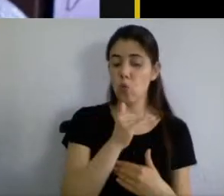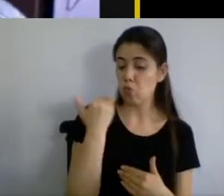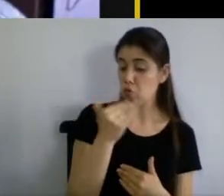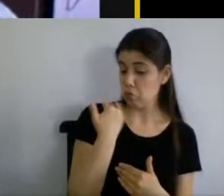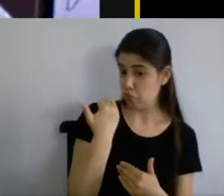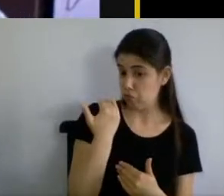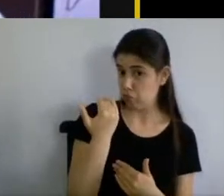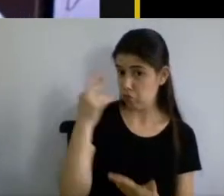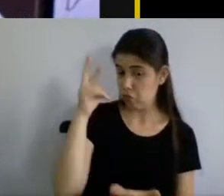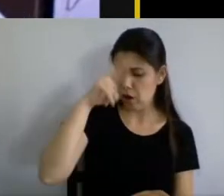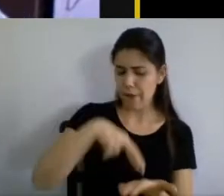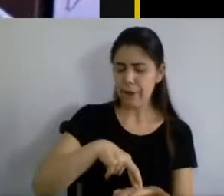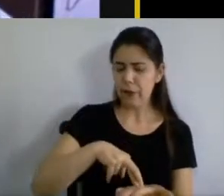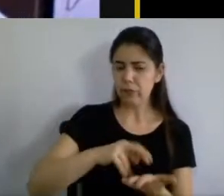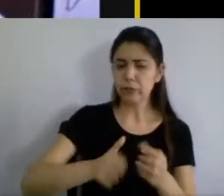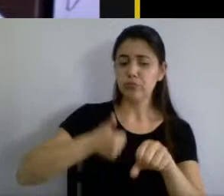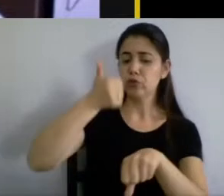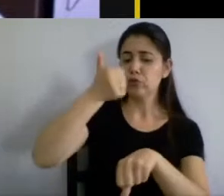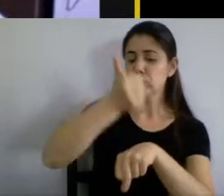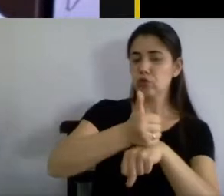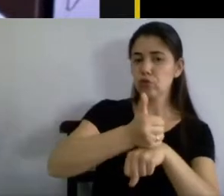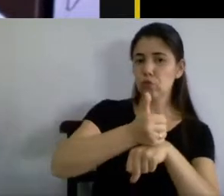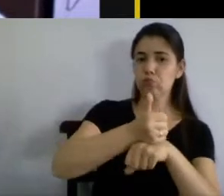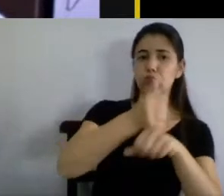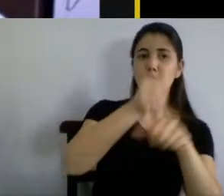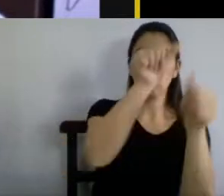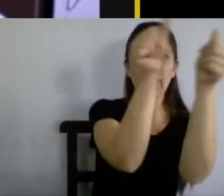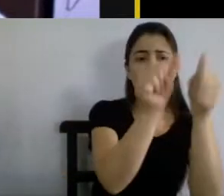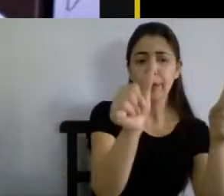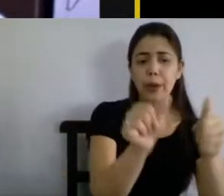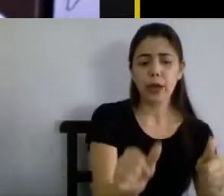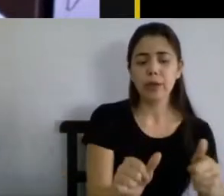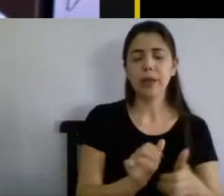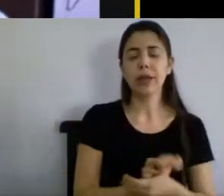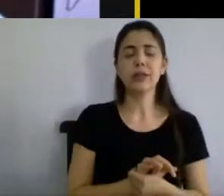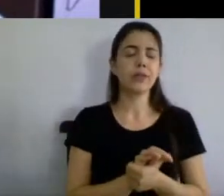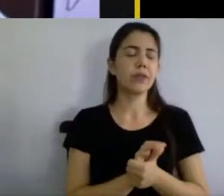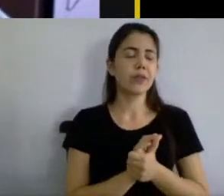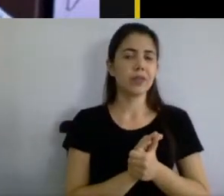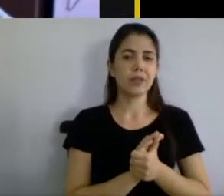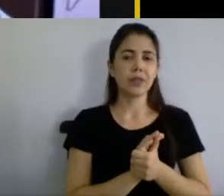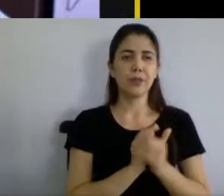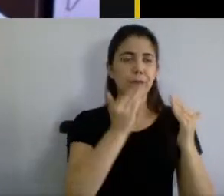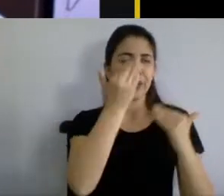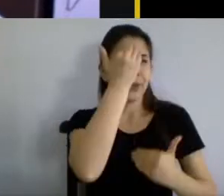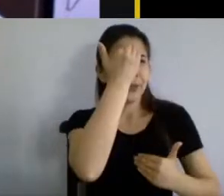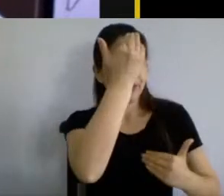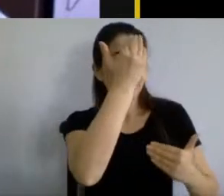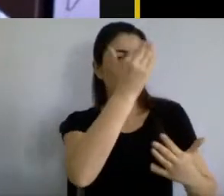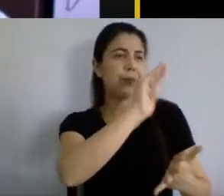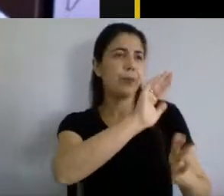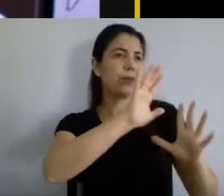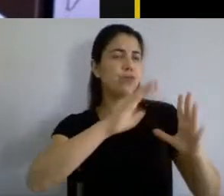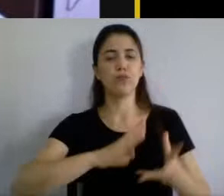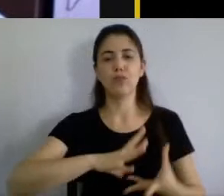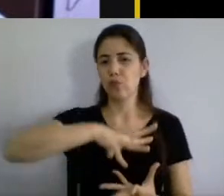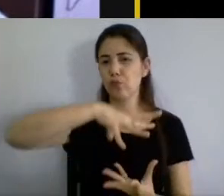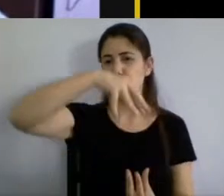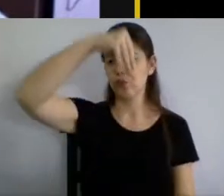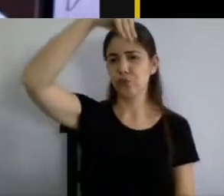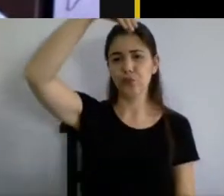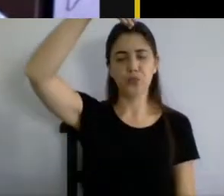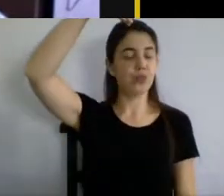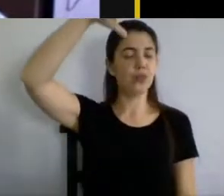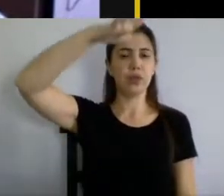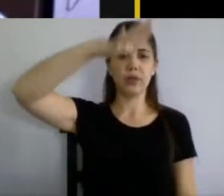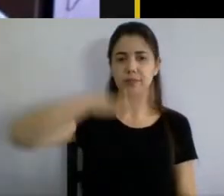imagens artificiais, que são ídolos, que são ícones, ou imagens, efígies em latim, que